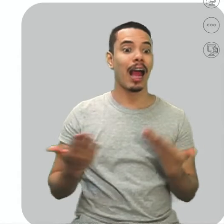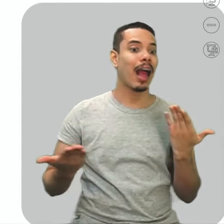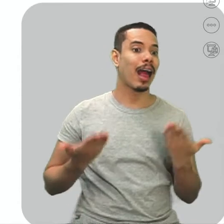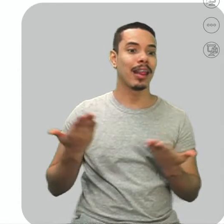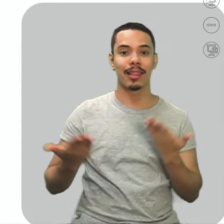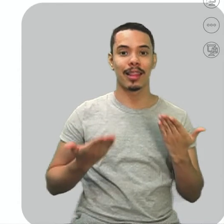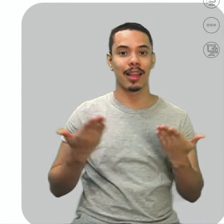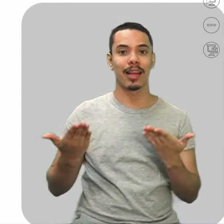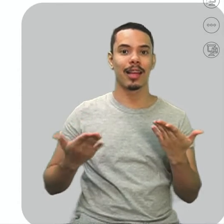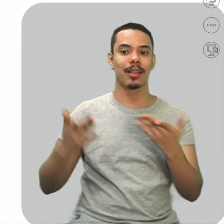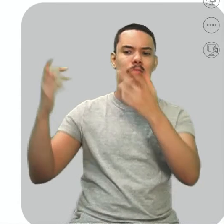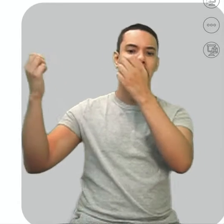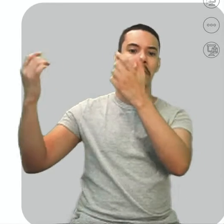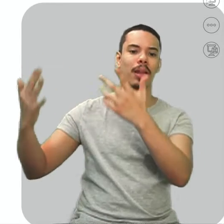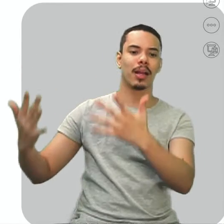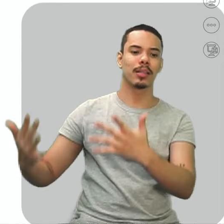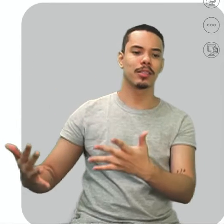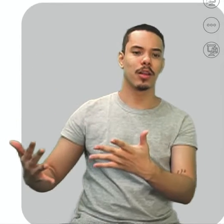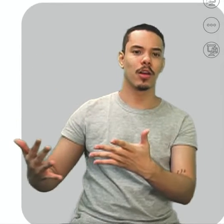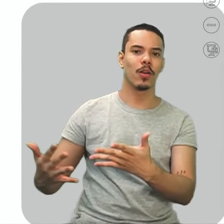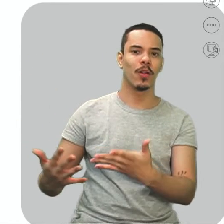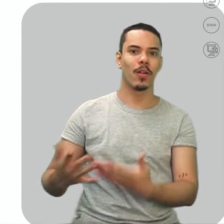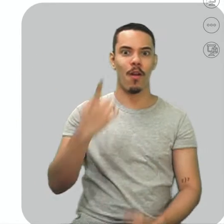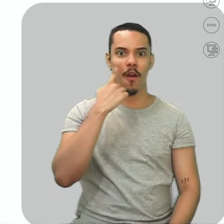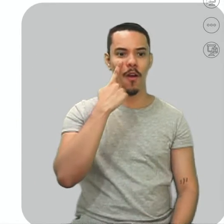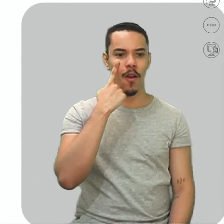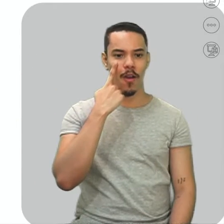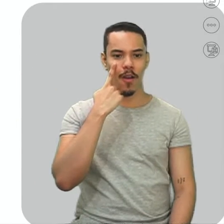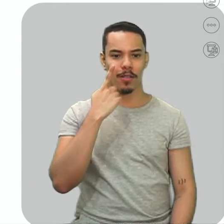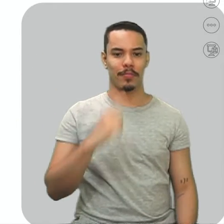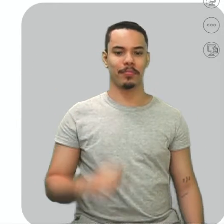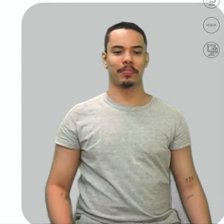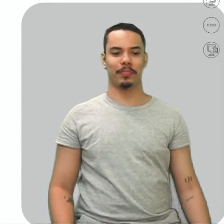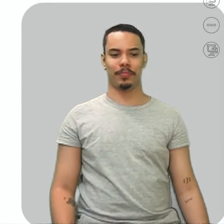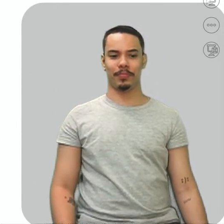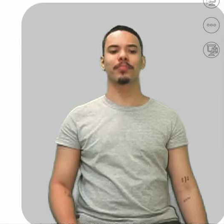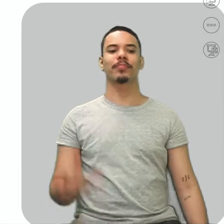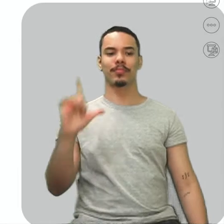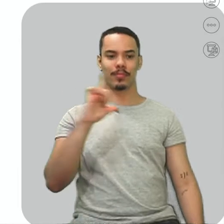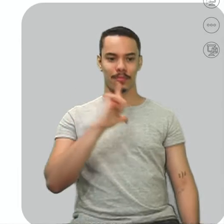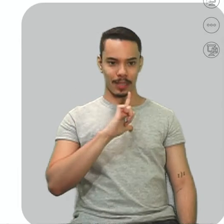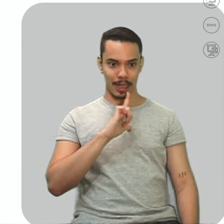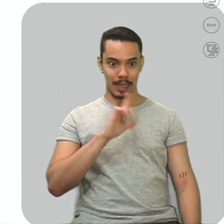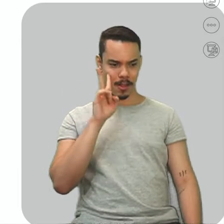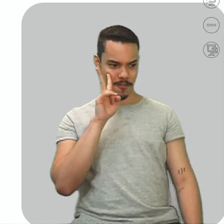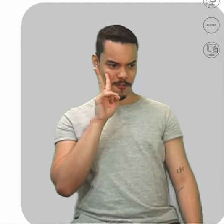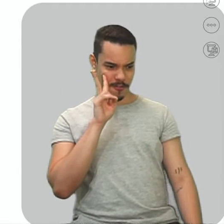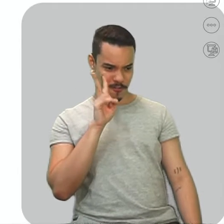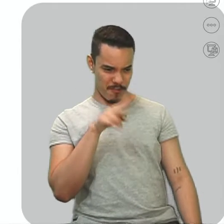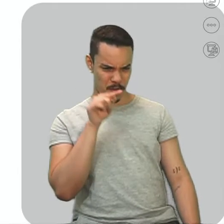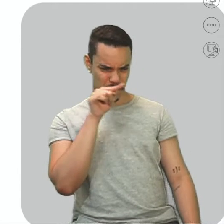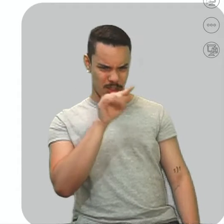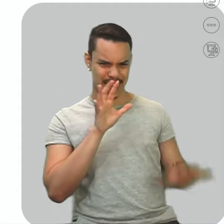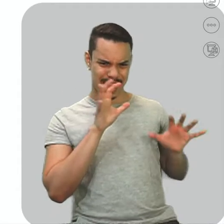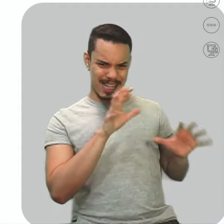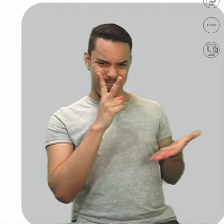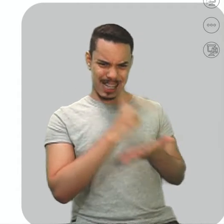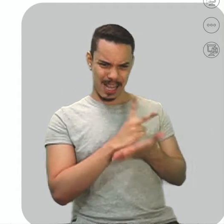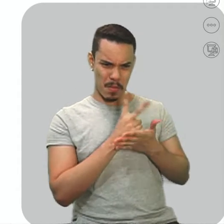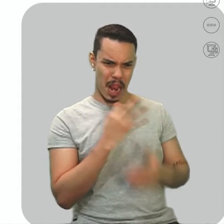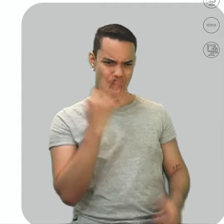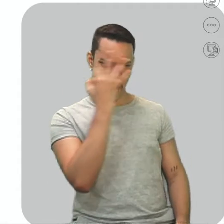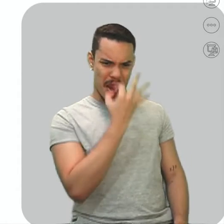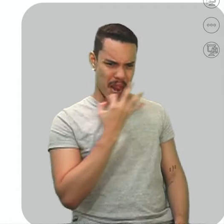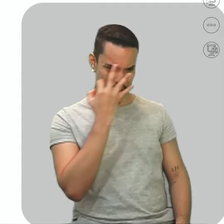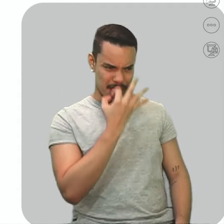Diz Olha só olha só tem que ver você assim sempre tão